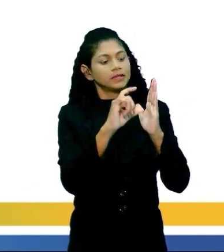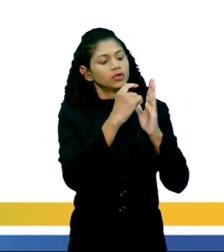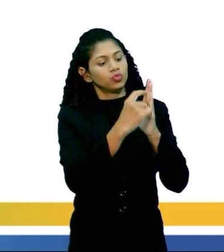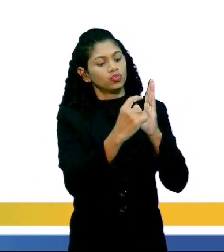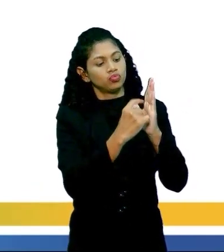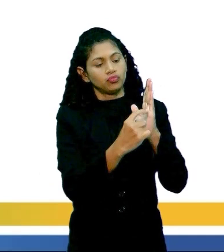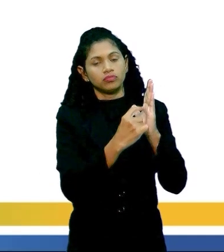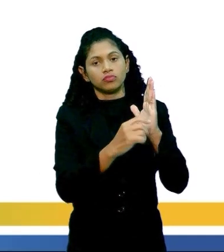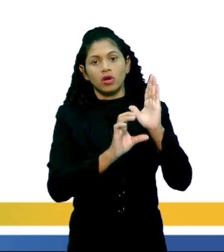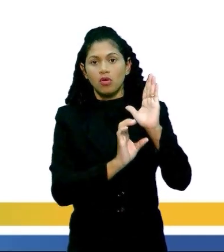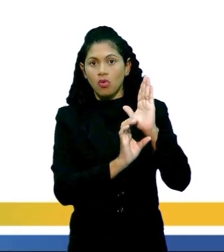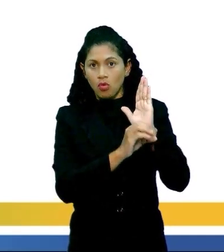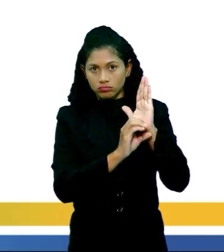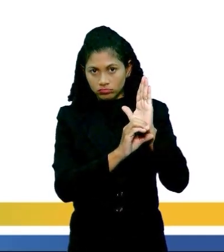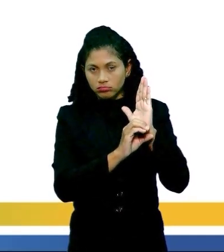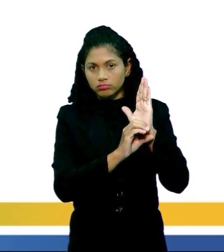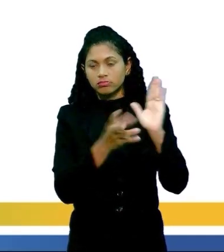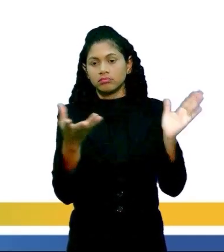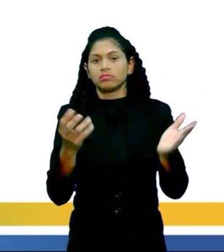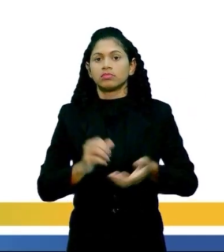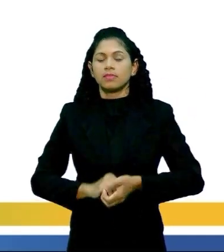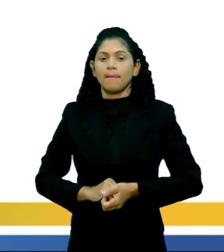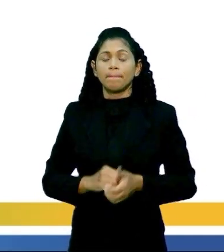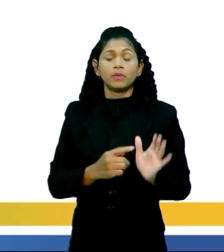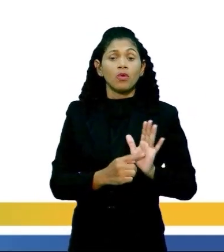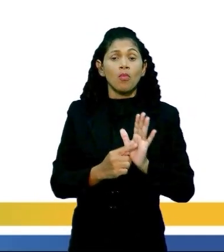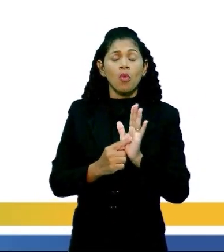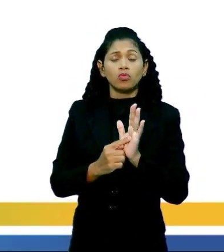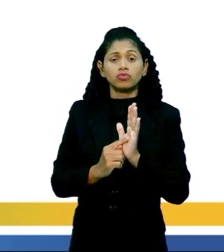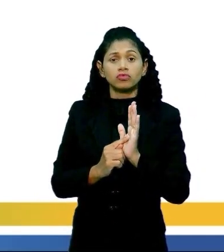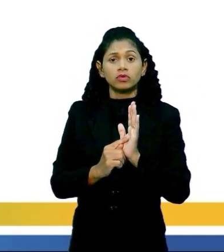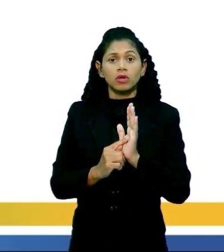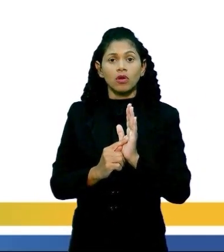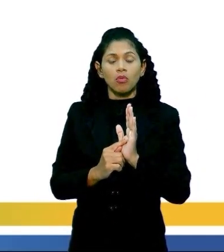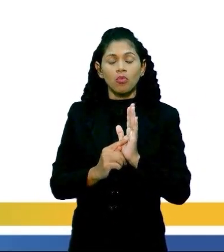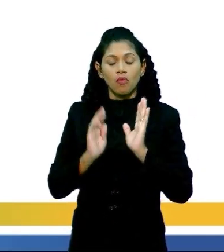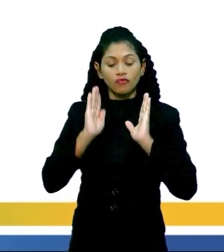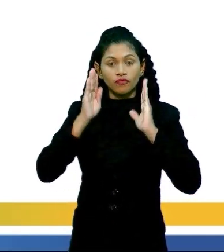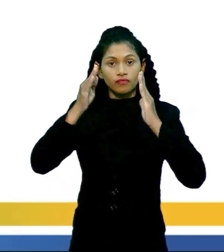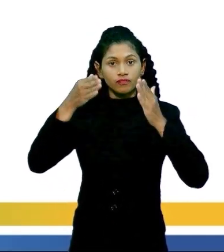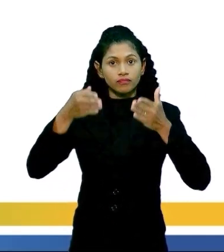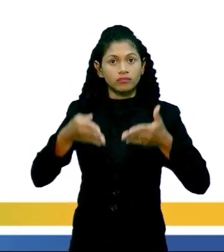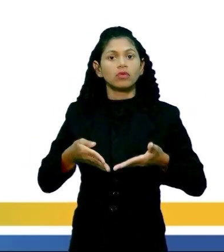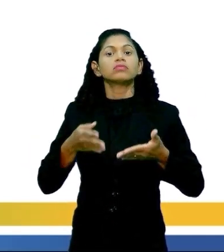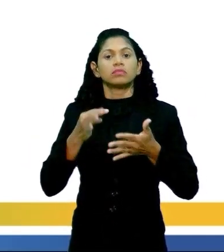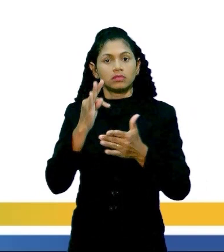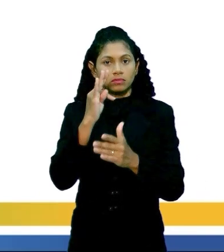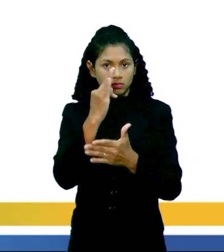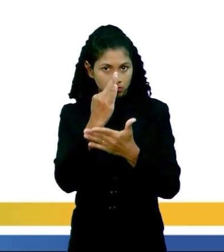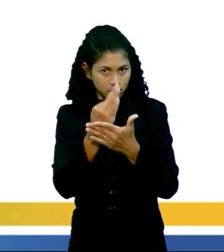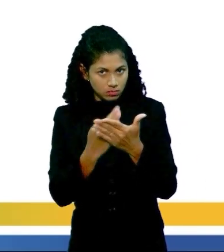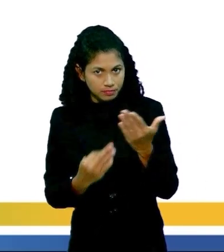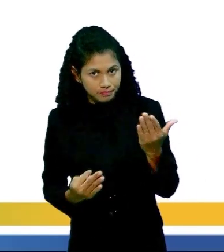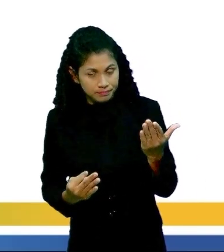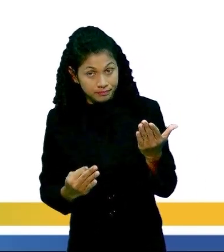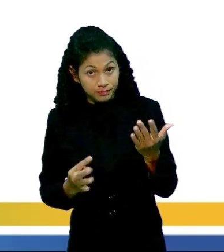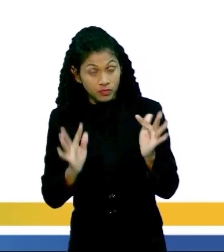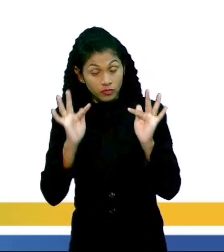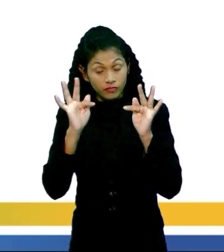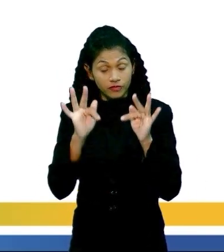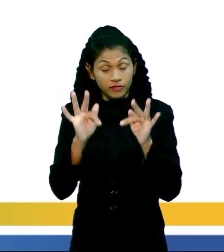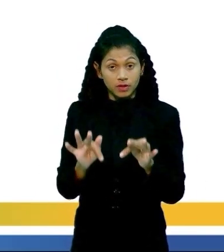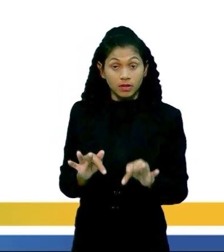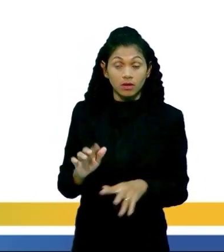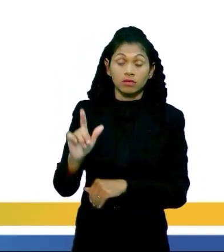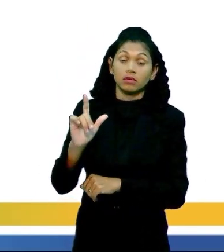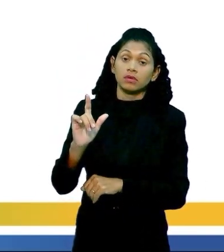com que a ideia central do texto, que é o tema, né? E o final você também tem o título, que